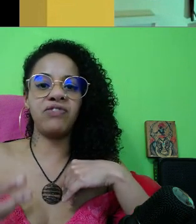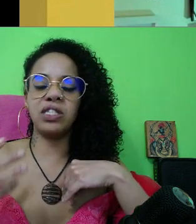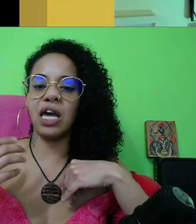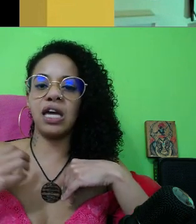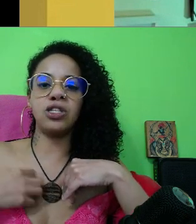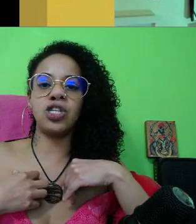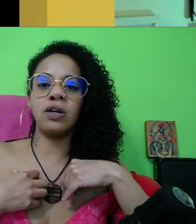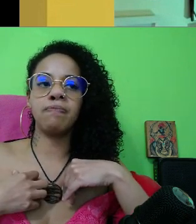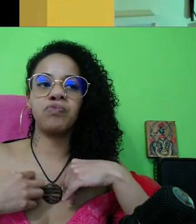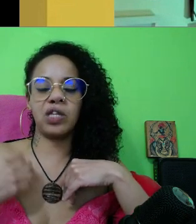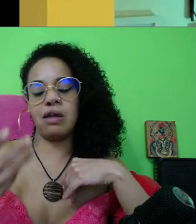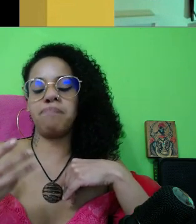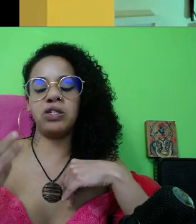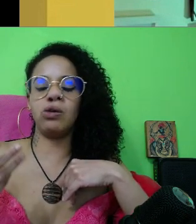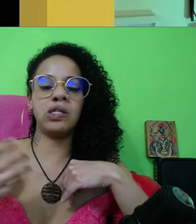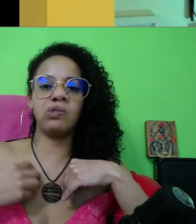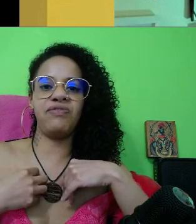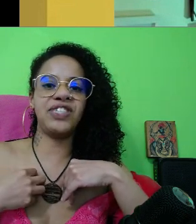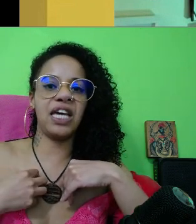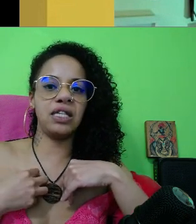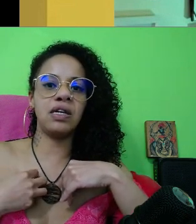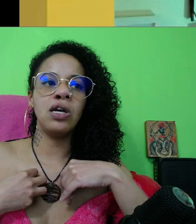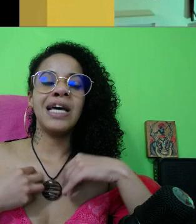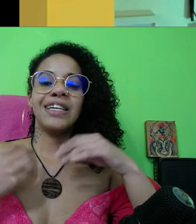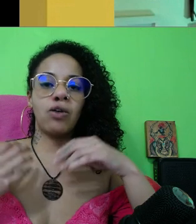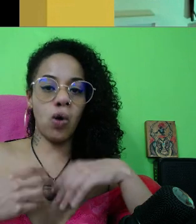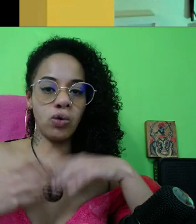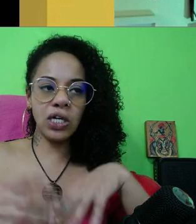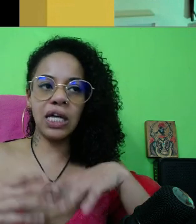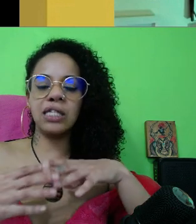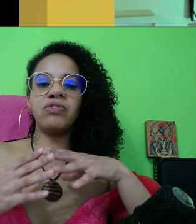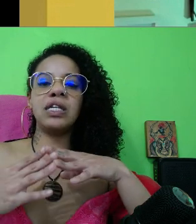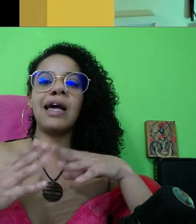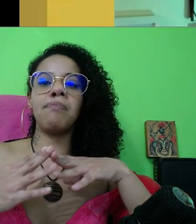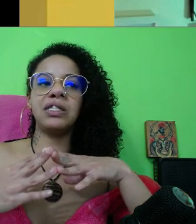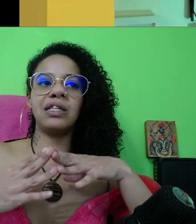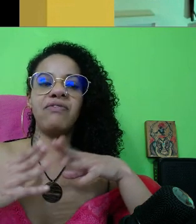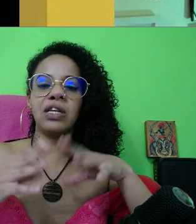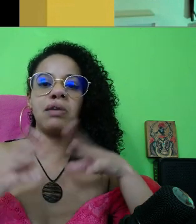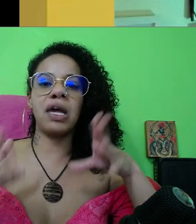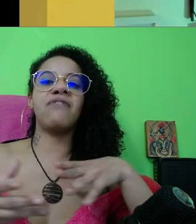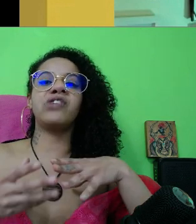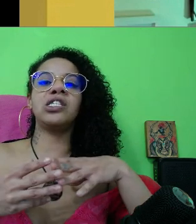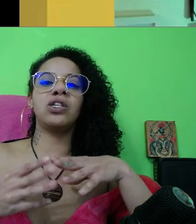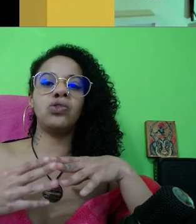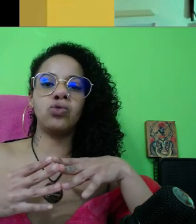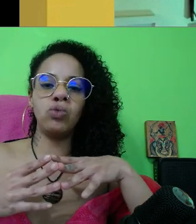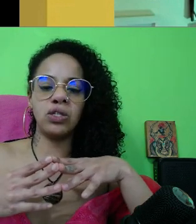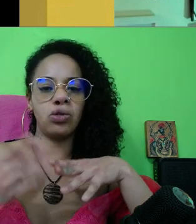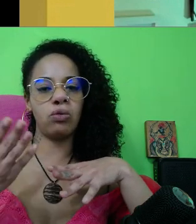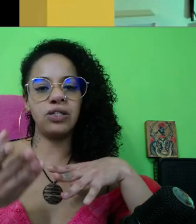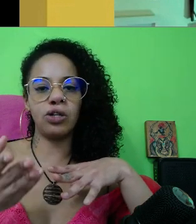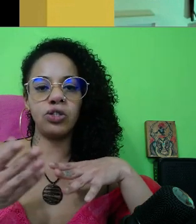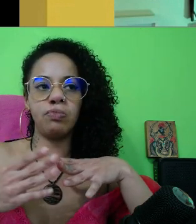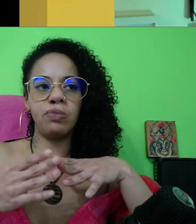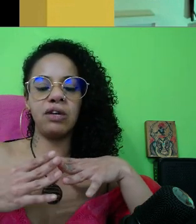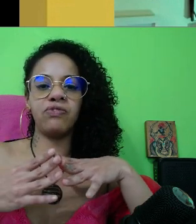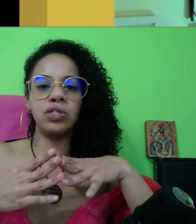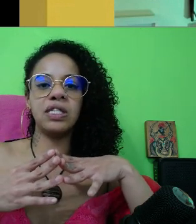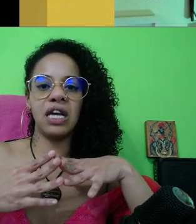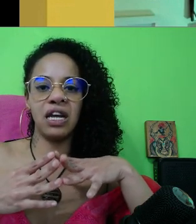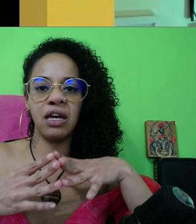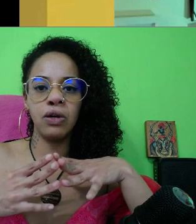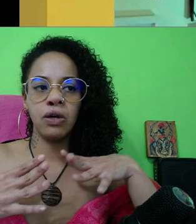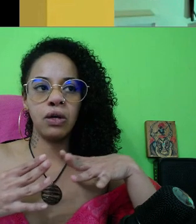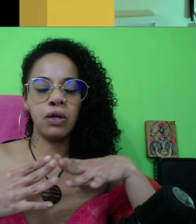é deficiente que pessoas com deficiência Com certeza você sabe você deve ter também referenciando tudo isso não é só sobre